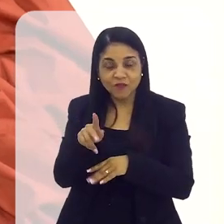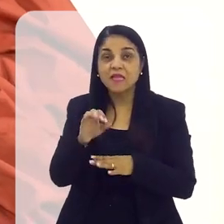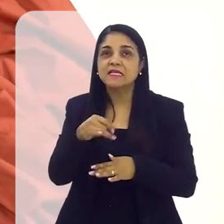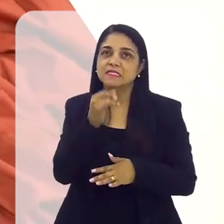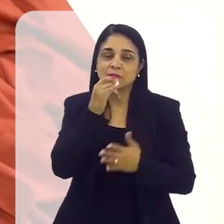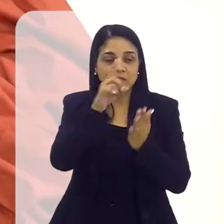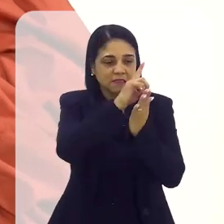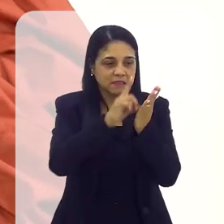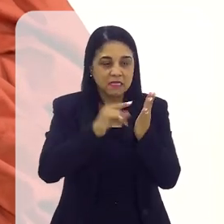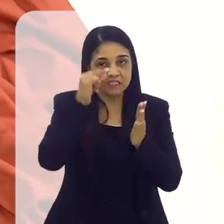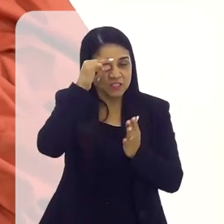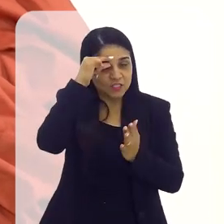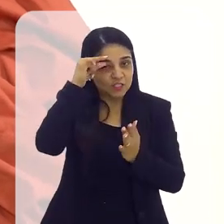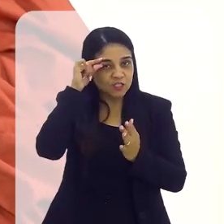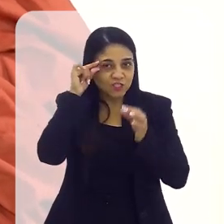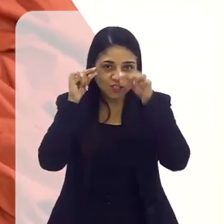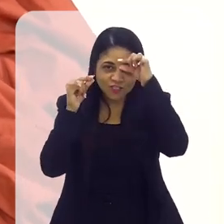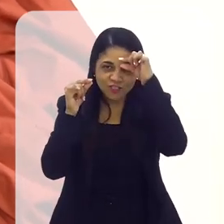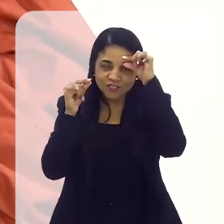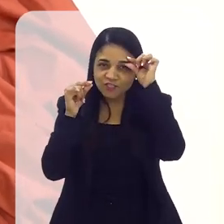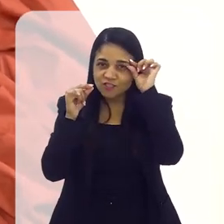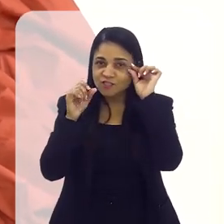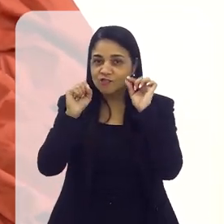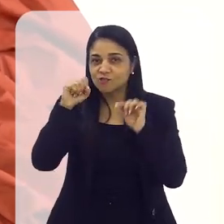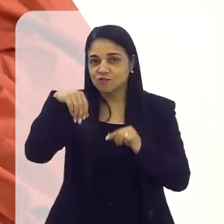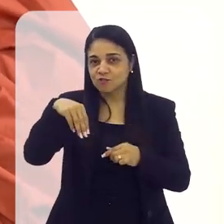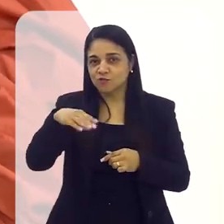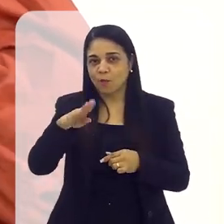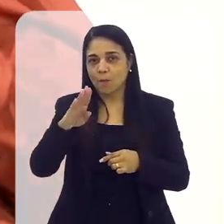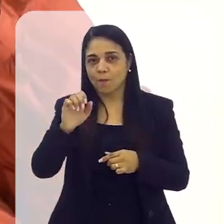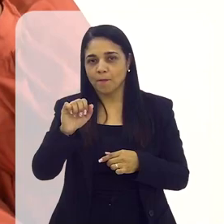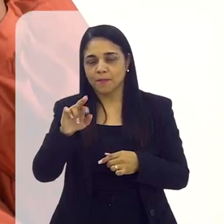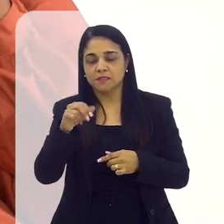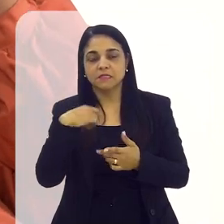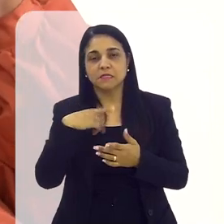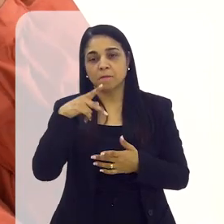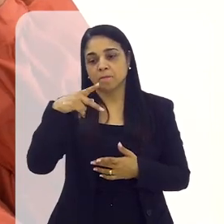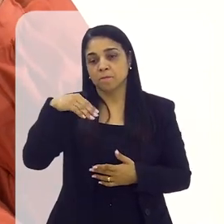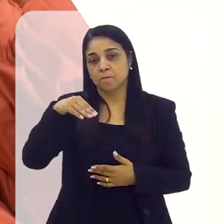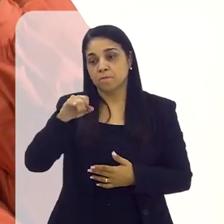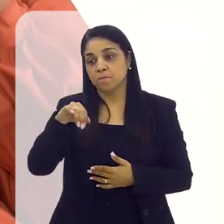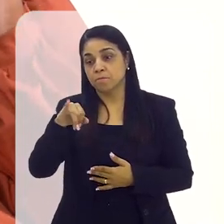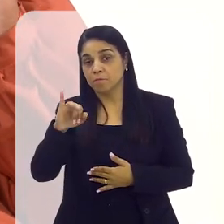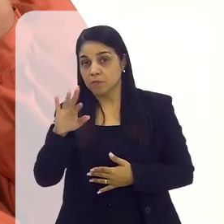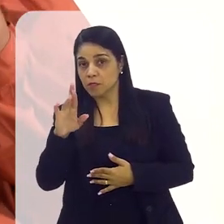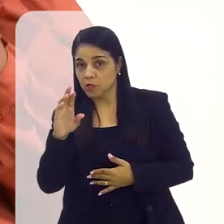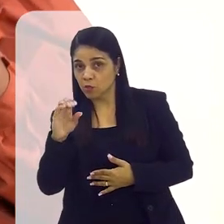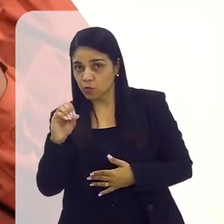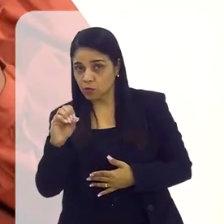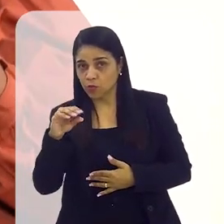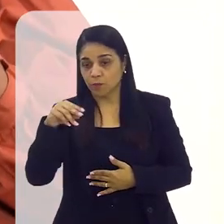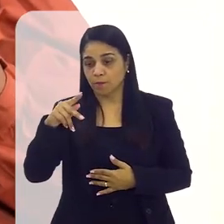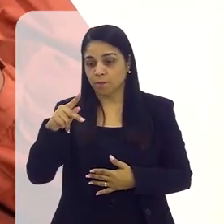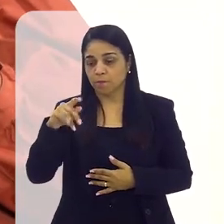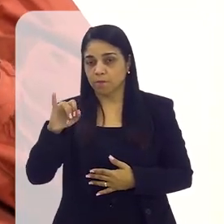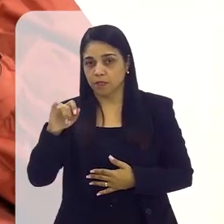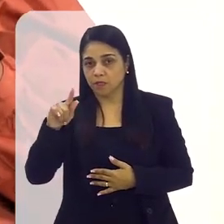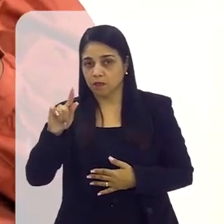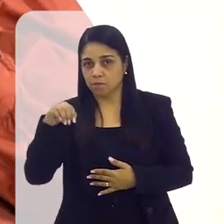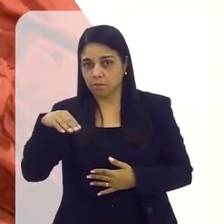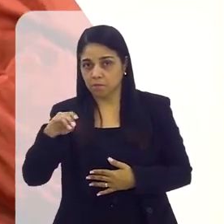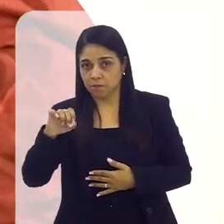um designer de sobrancelha, né? Um curso de micropigmentação, que é como se o designer fosse uma faculdade e depois vem uma